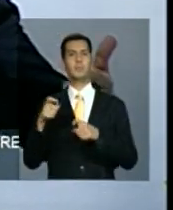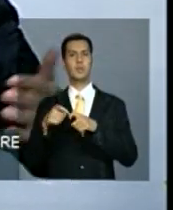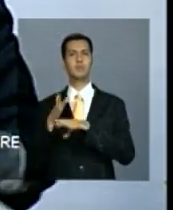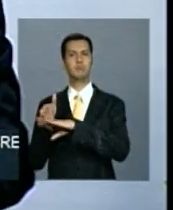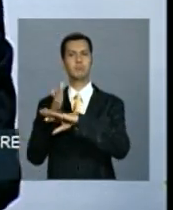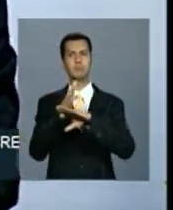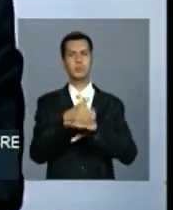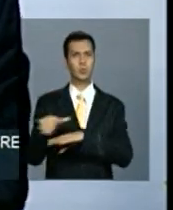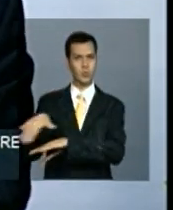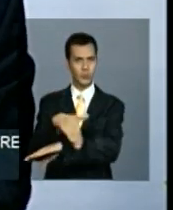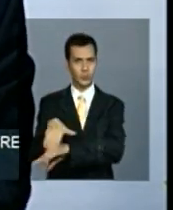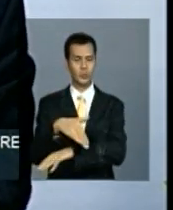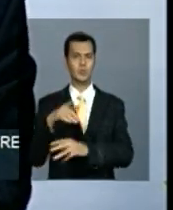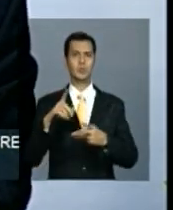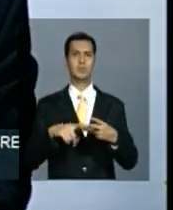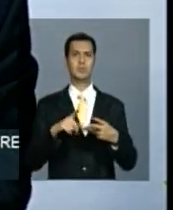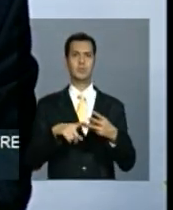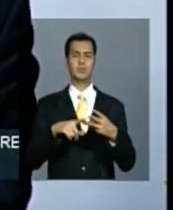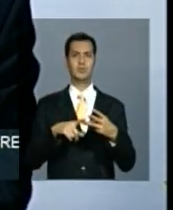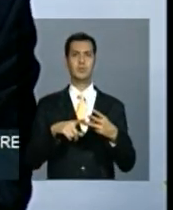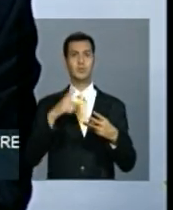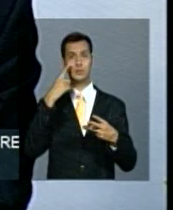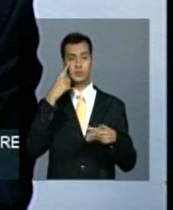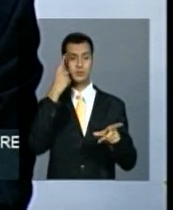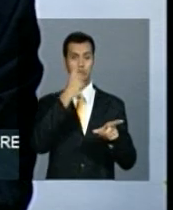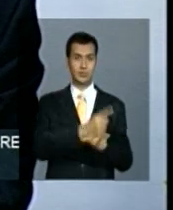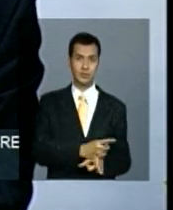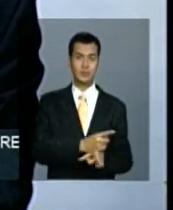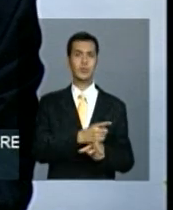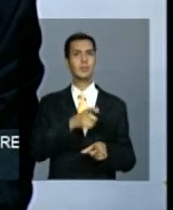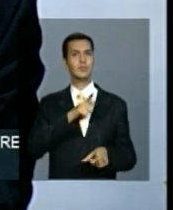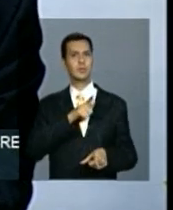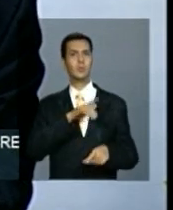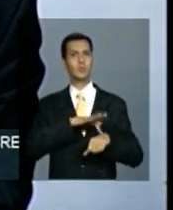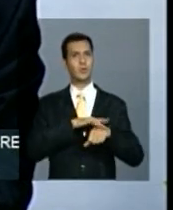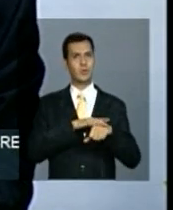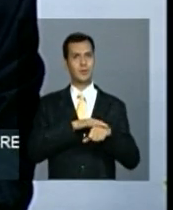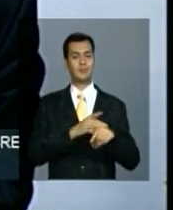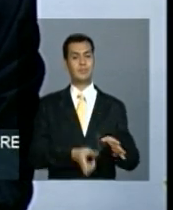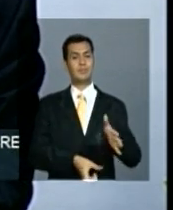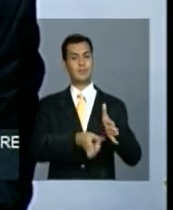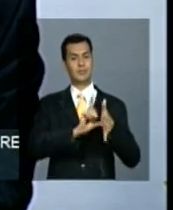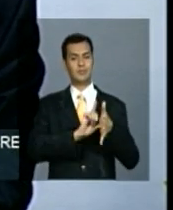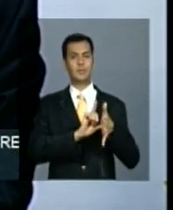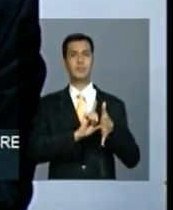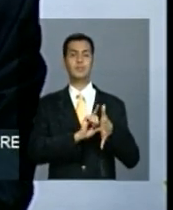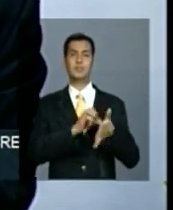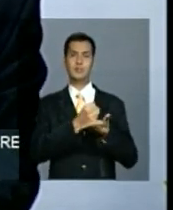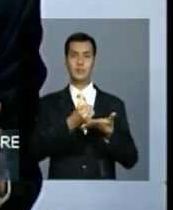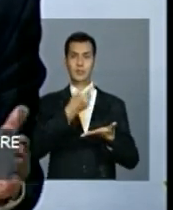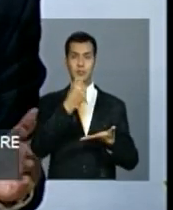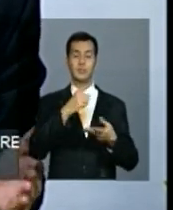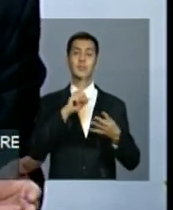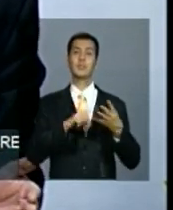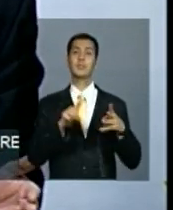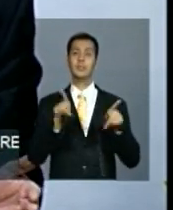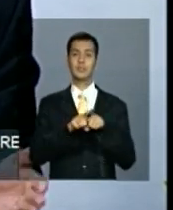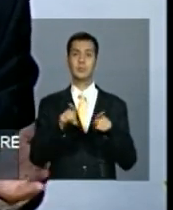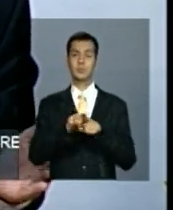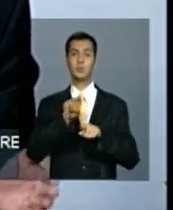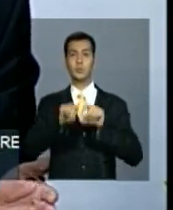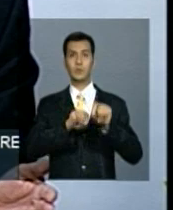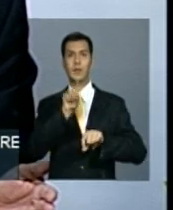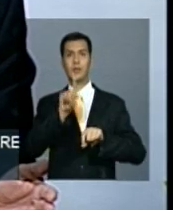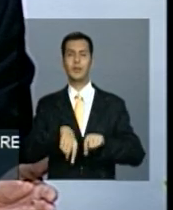capacidade do diagnóstico precoce de acompanhar o tratamento Ou seja que a gente chama de maior aderência ao tratamento mas tem relação Direta com a